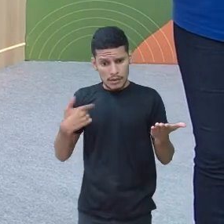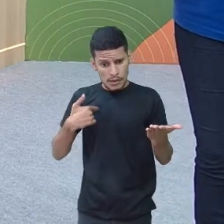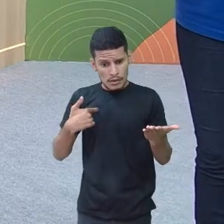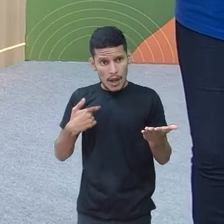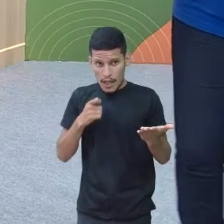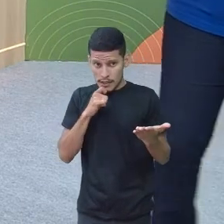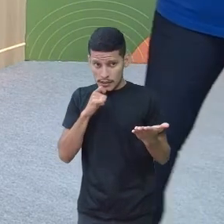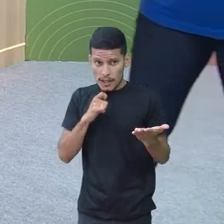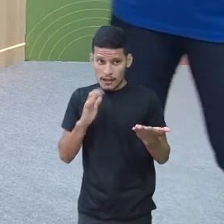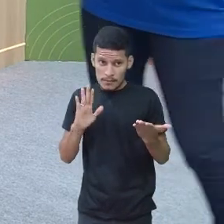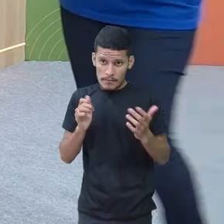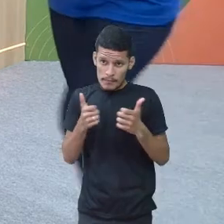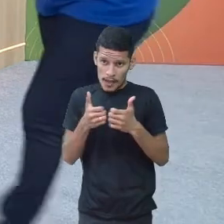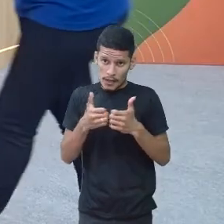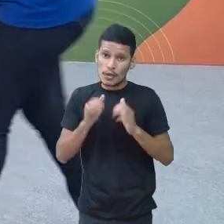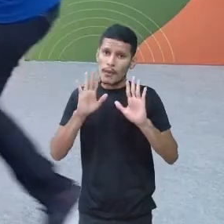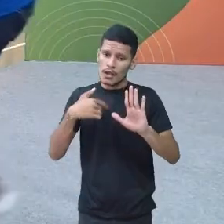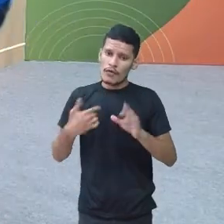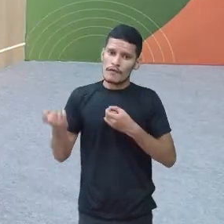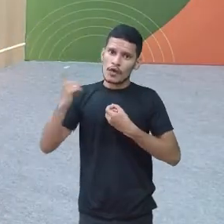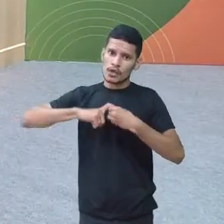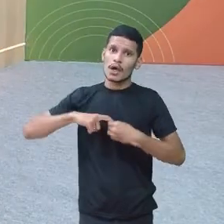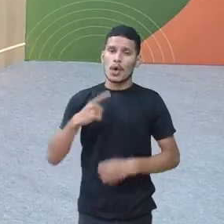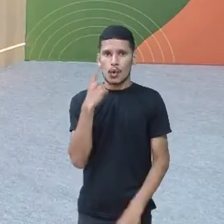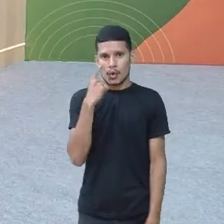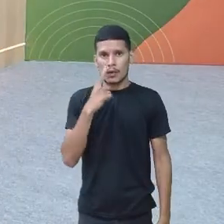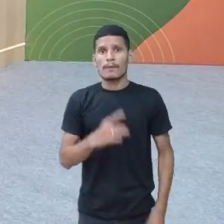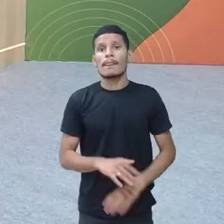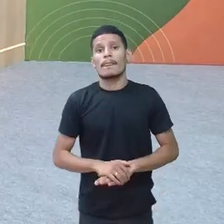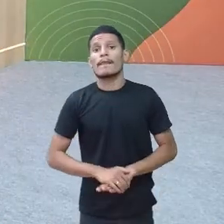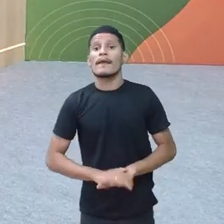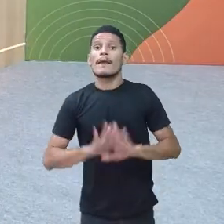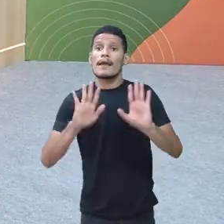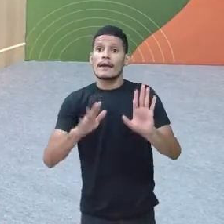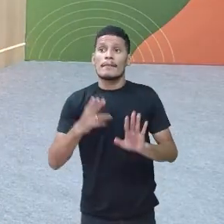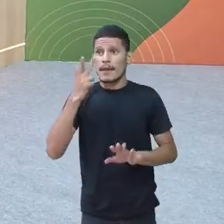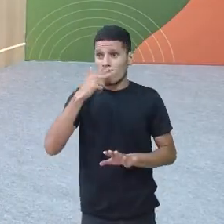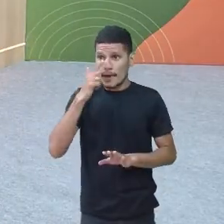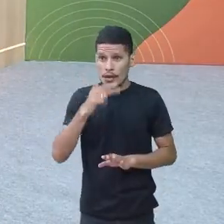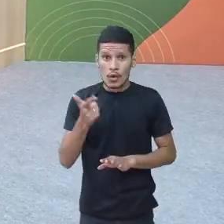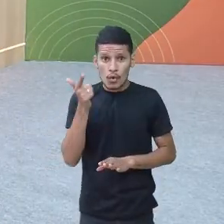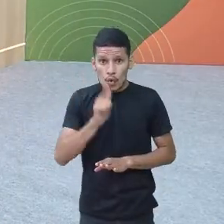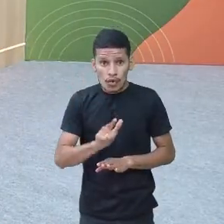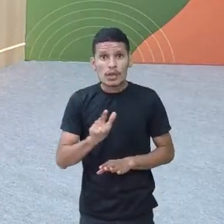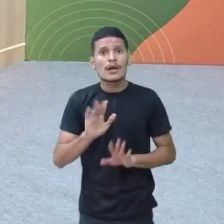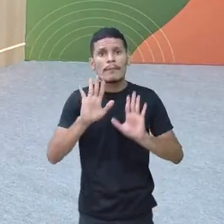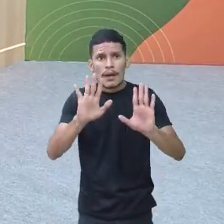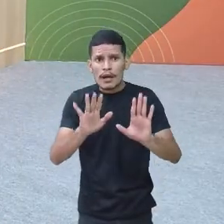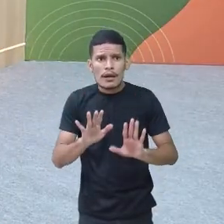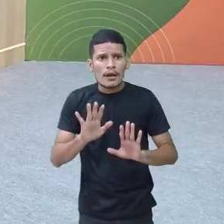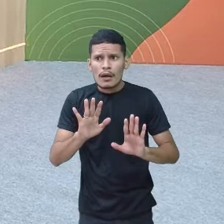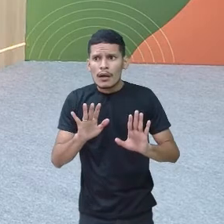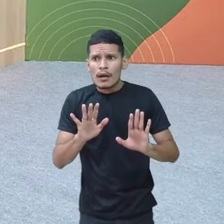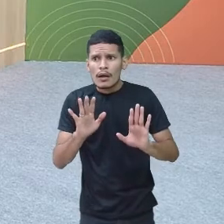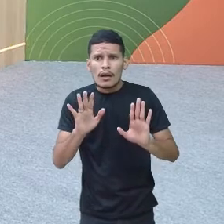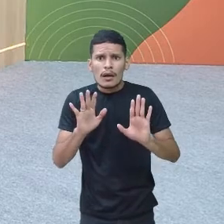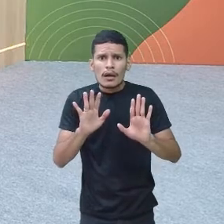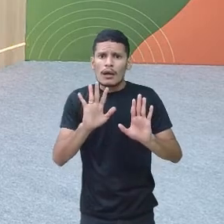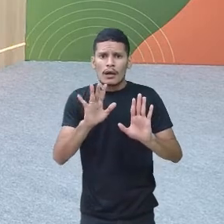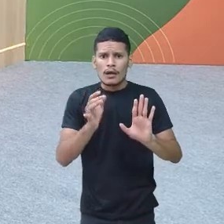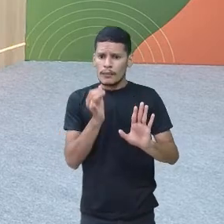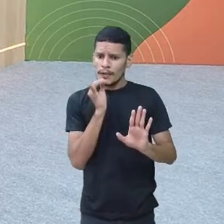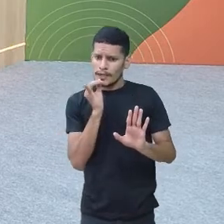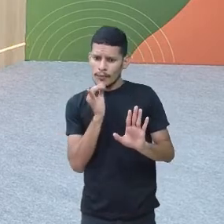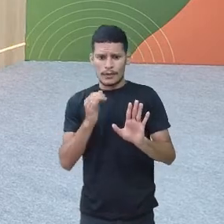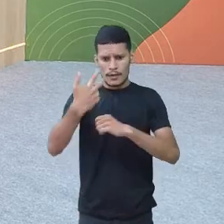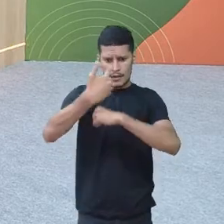ladinho, só para não sumir de vez. E eu vou voltar para cá, ó. A mesma coisa vai acontecer, mas a câmera ficou paradinha. Então, a ideia